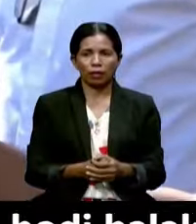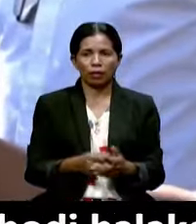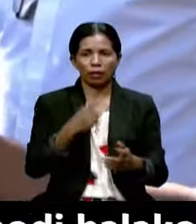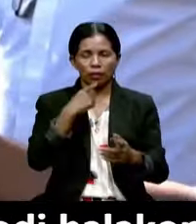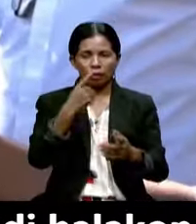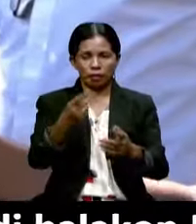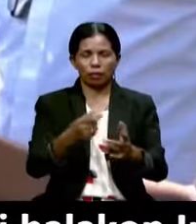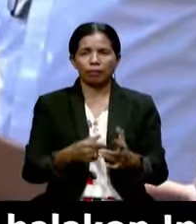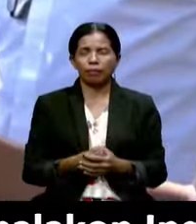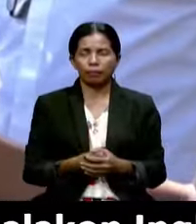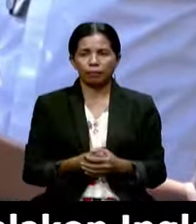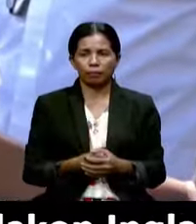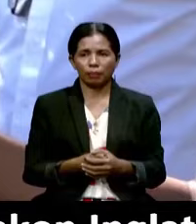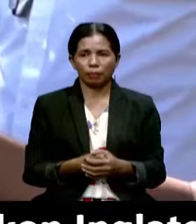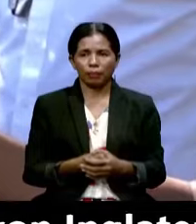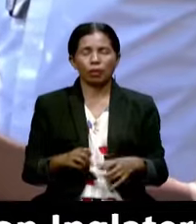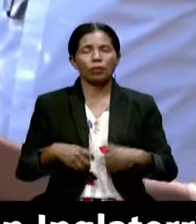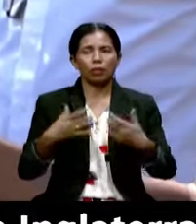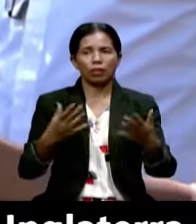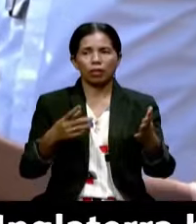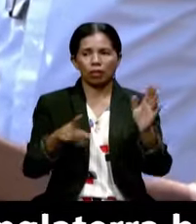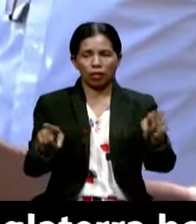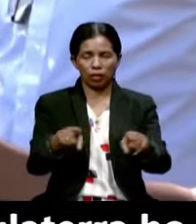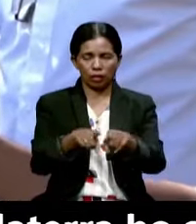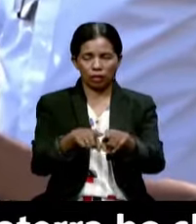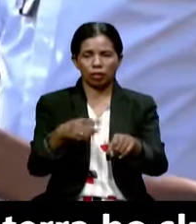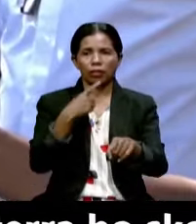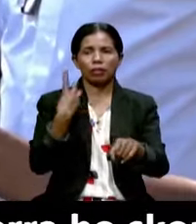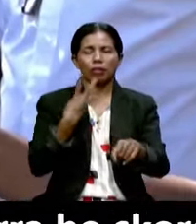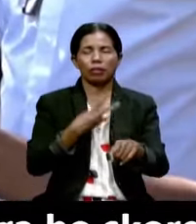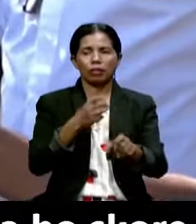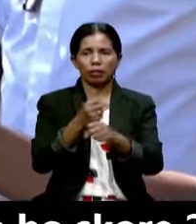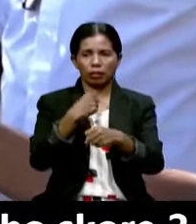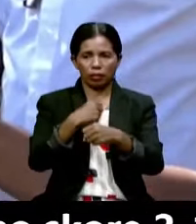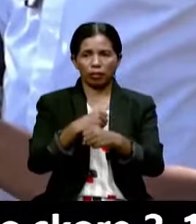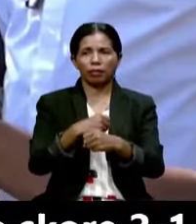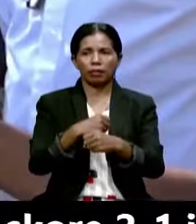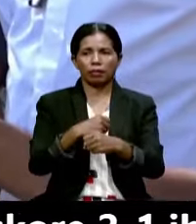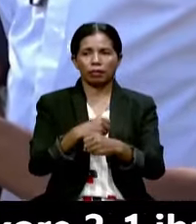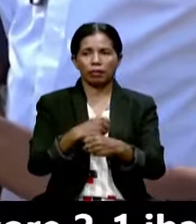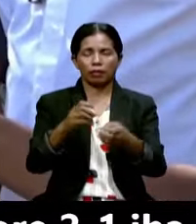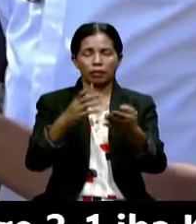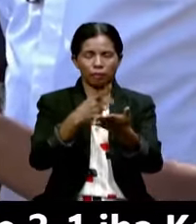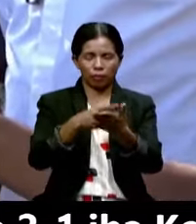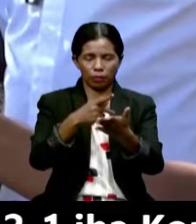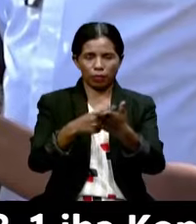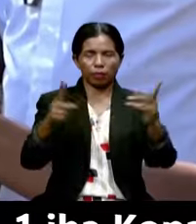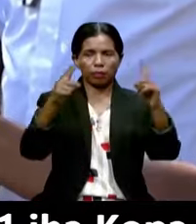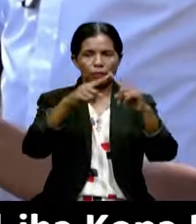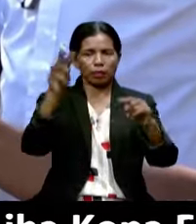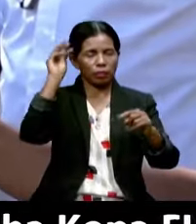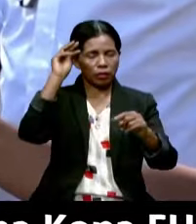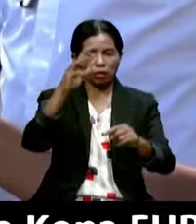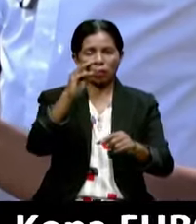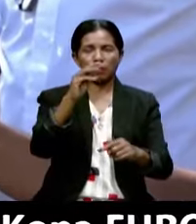recomenda. O Insa Mos e Daniel Anesam Bele, ita. Alomos pedido ou proposta ba Ministério do